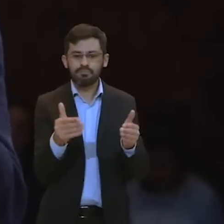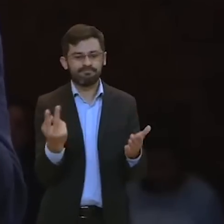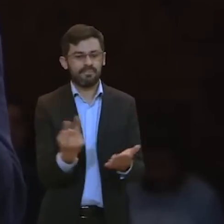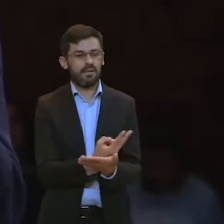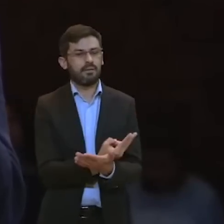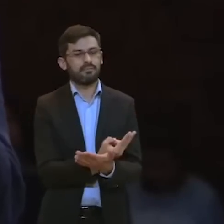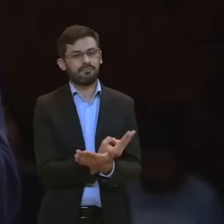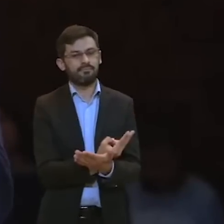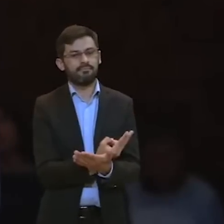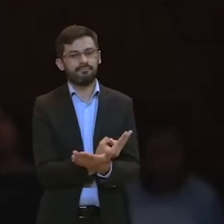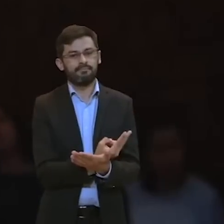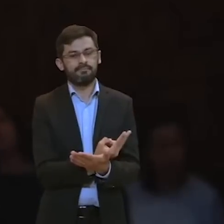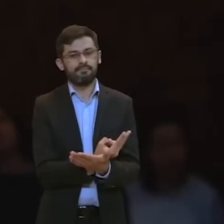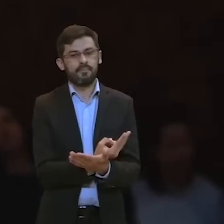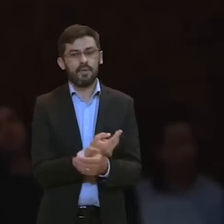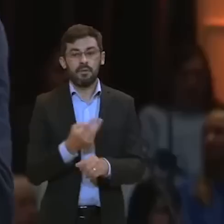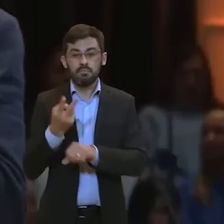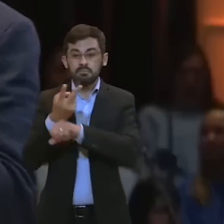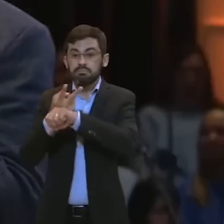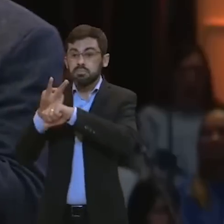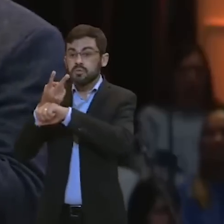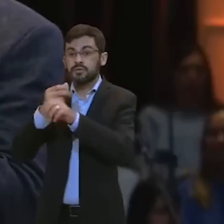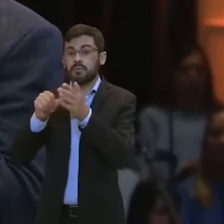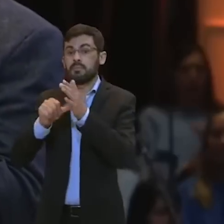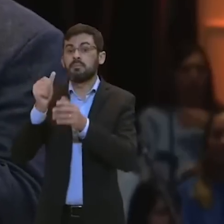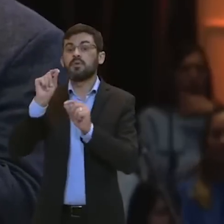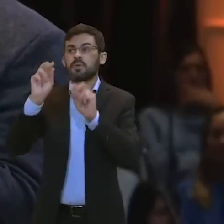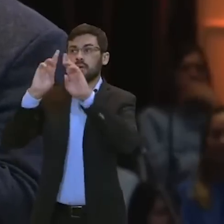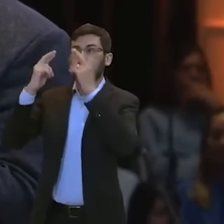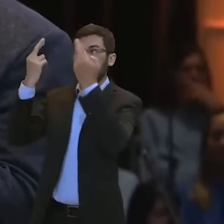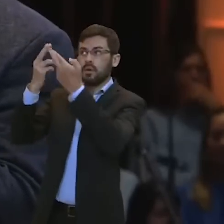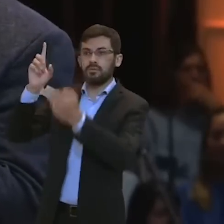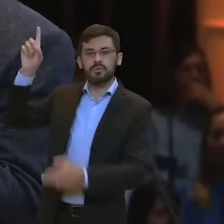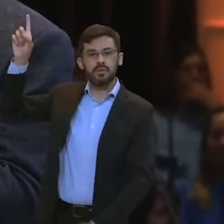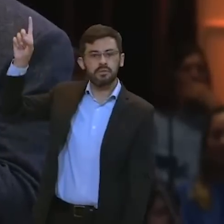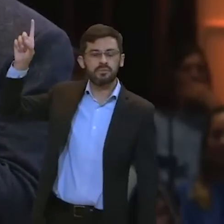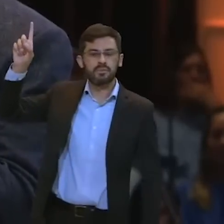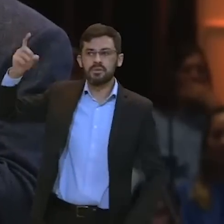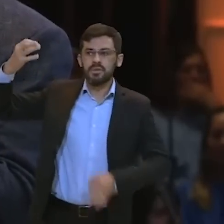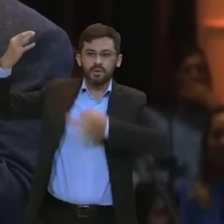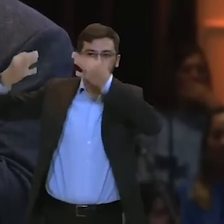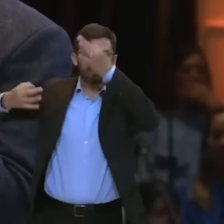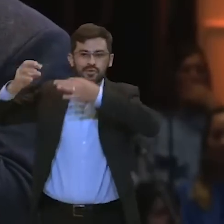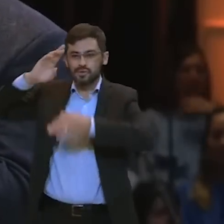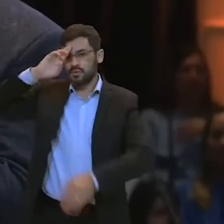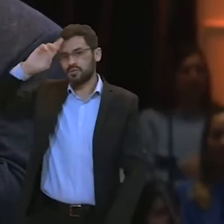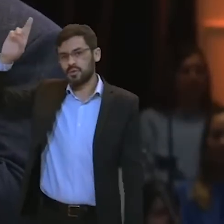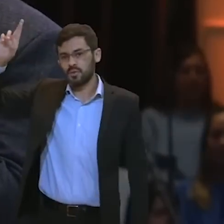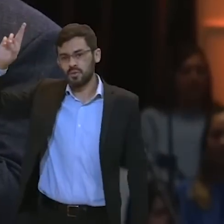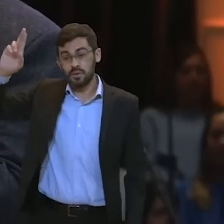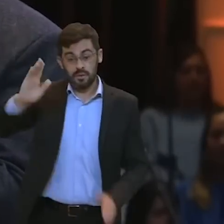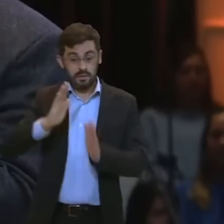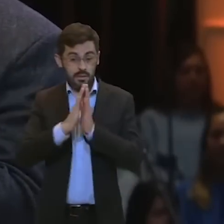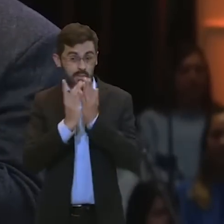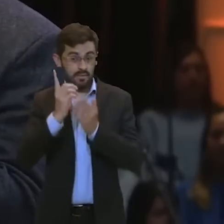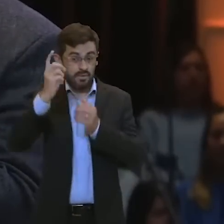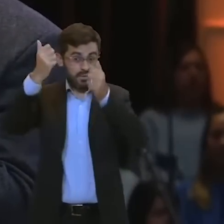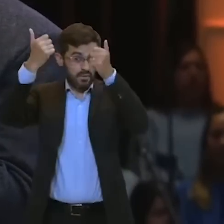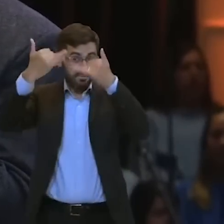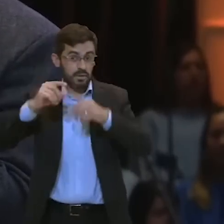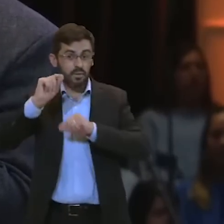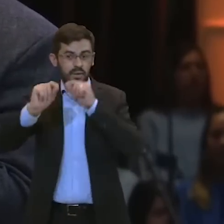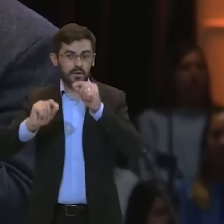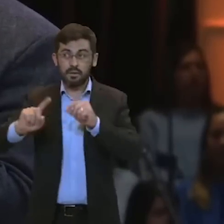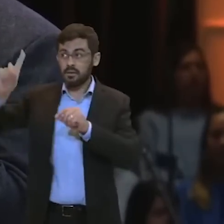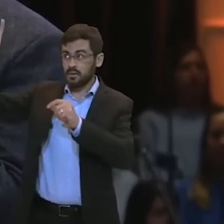errado. Busca primeiro o reino de Deus e a justiça do Senhor, e a Bíblia diz que